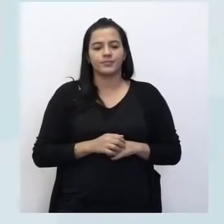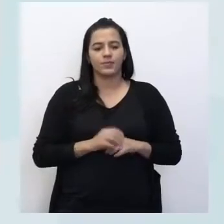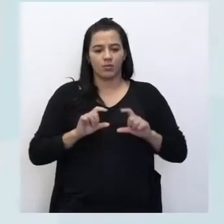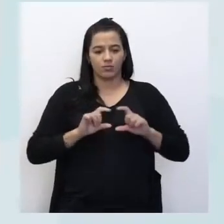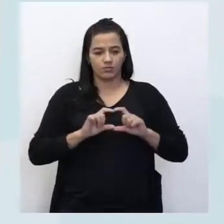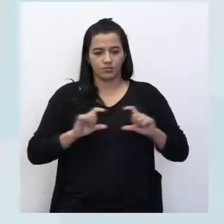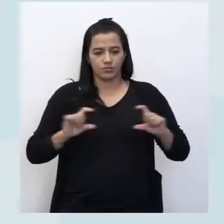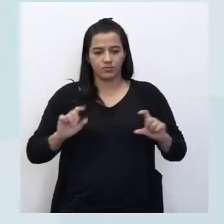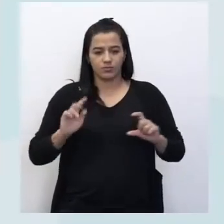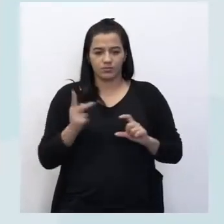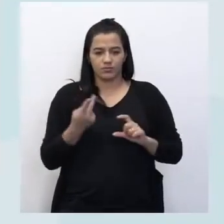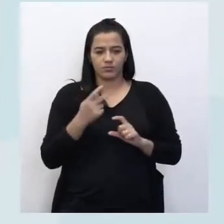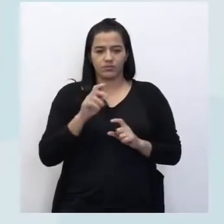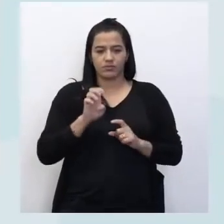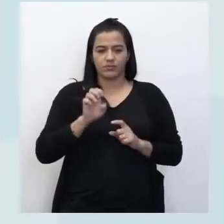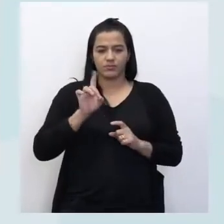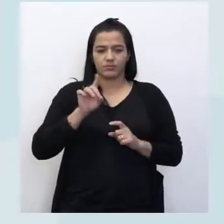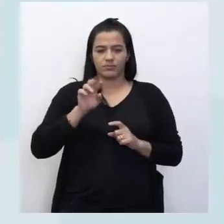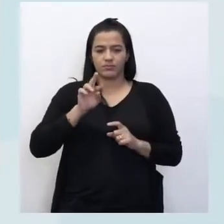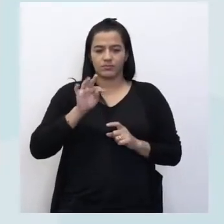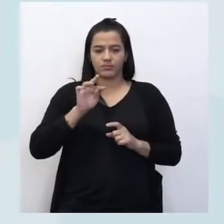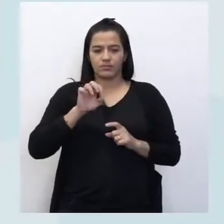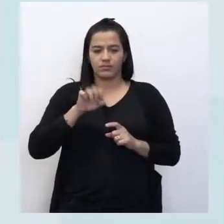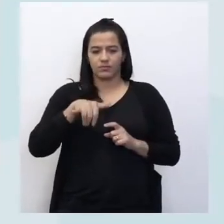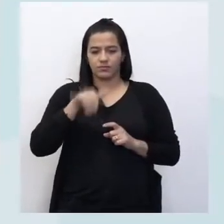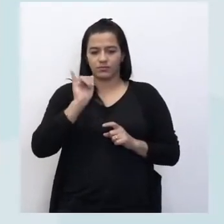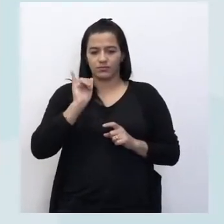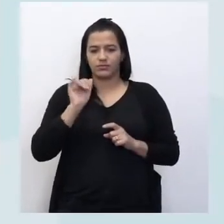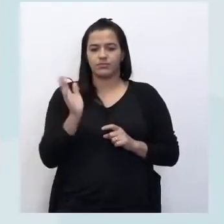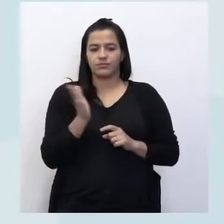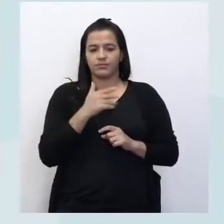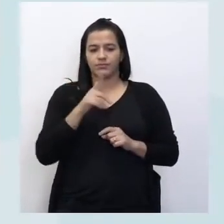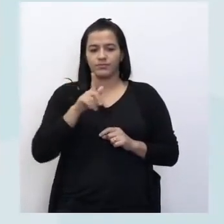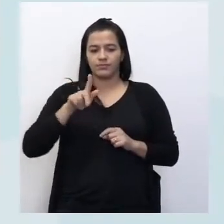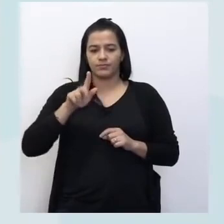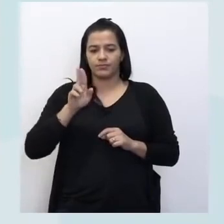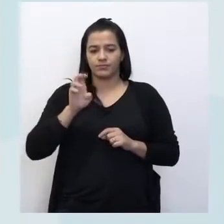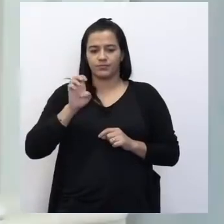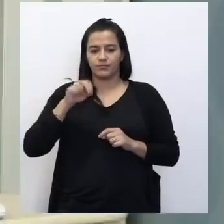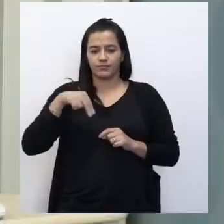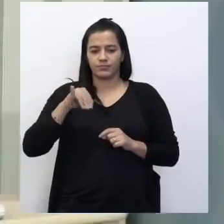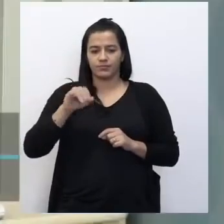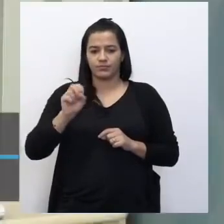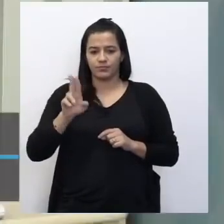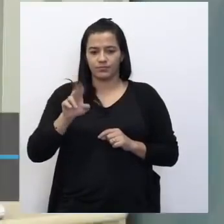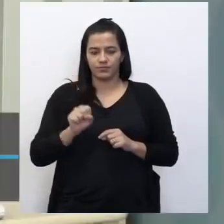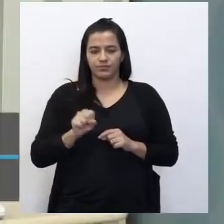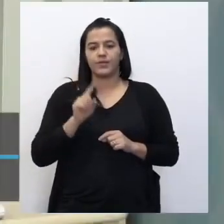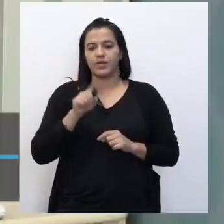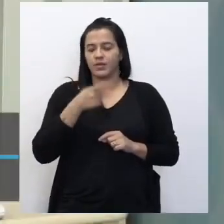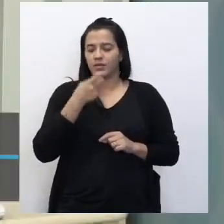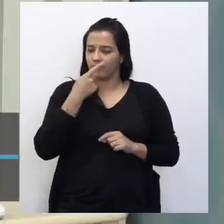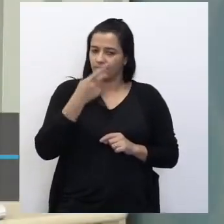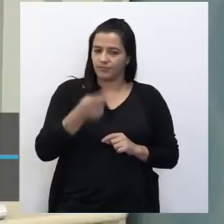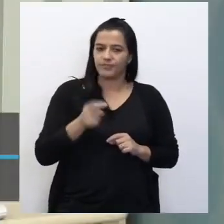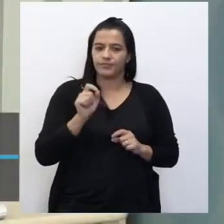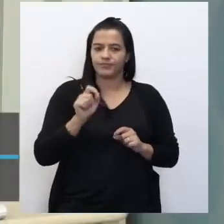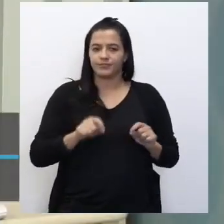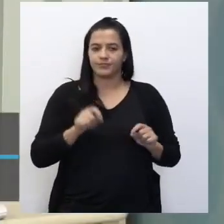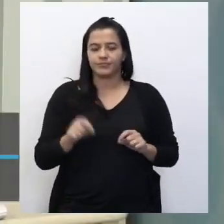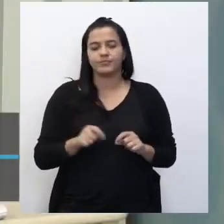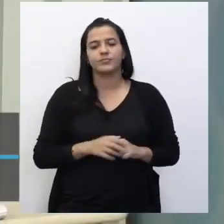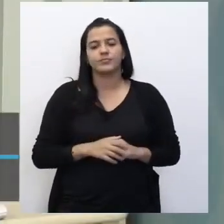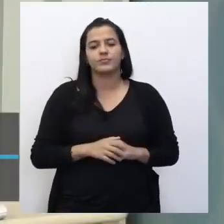o gênio hereditário, né? E o Galton vai mais além e diz, inclusive,